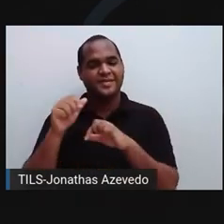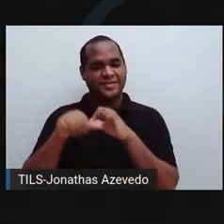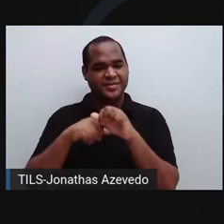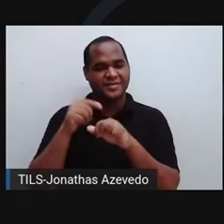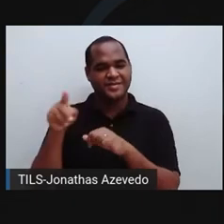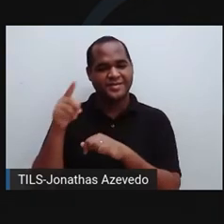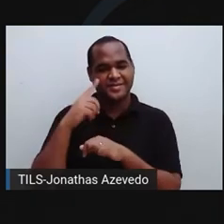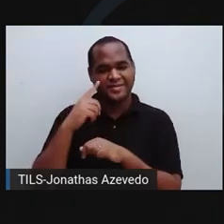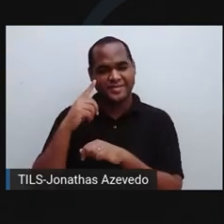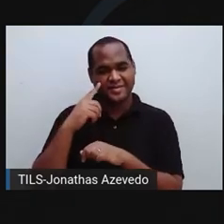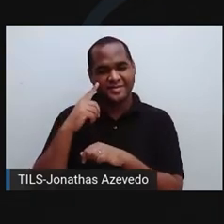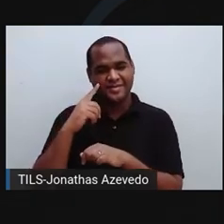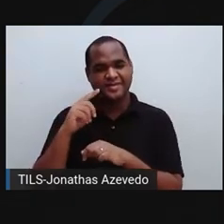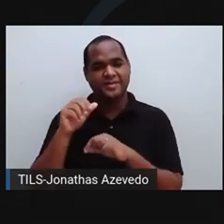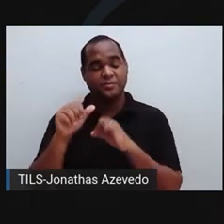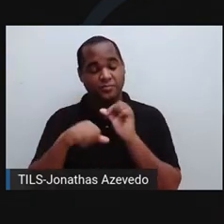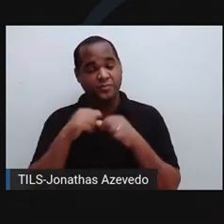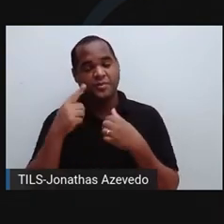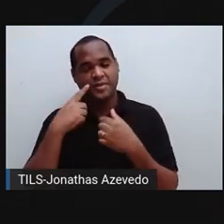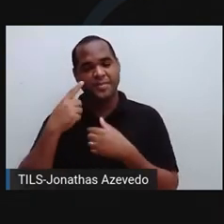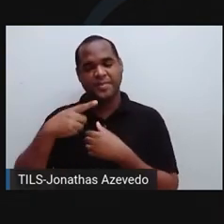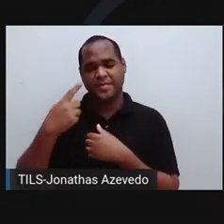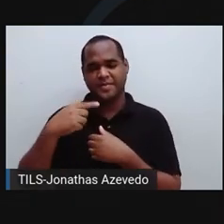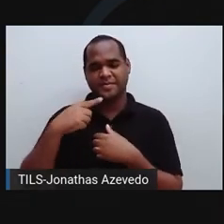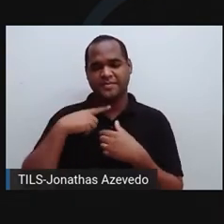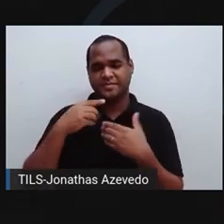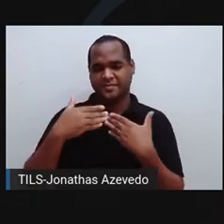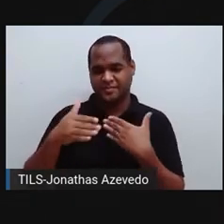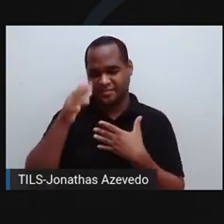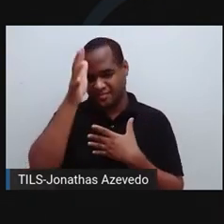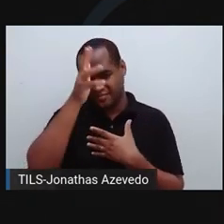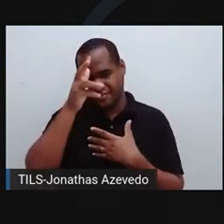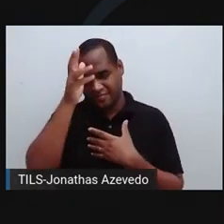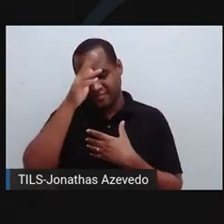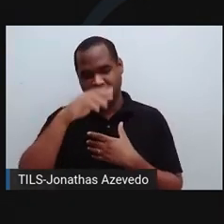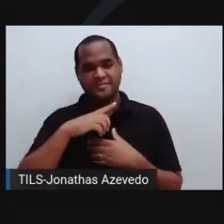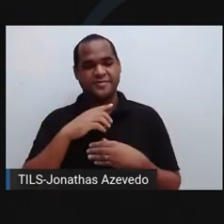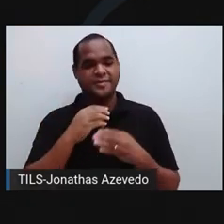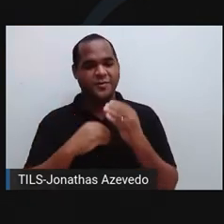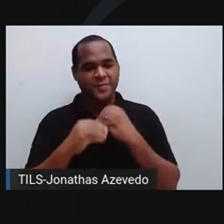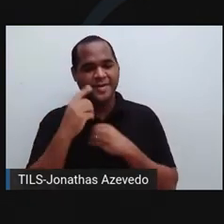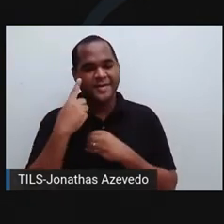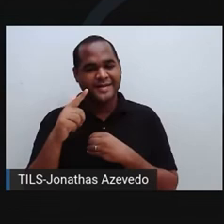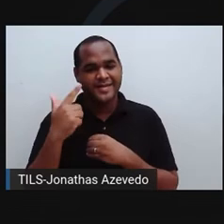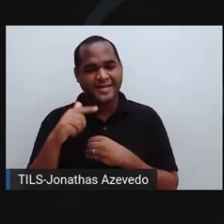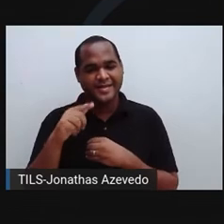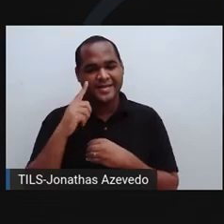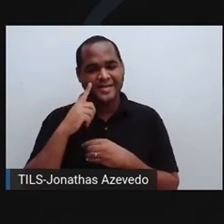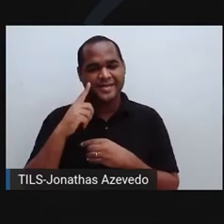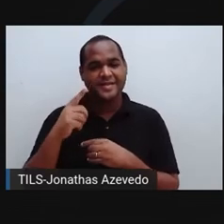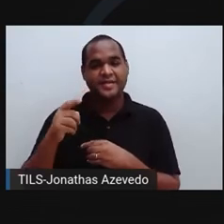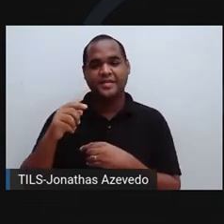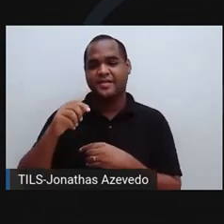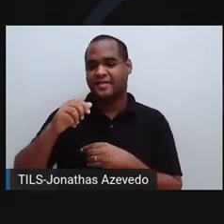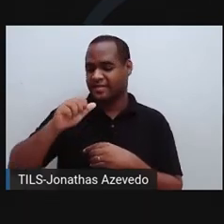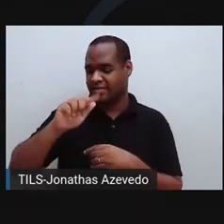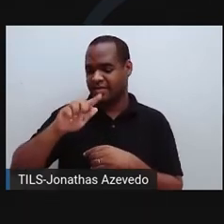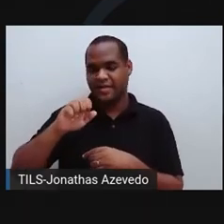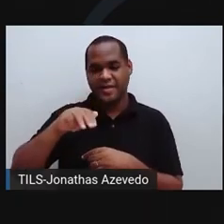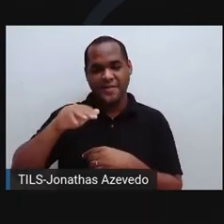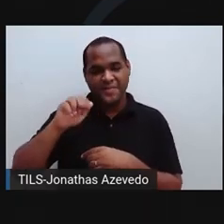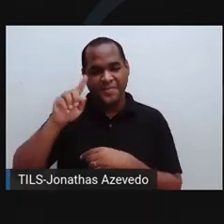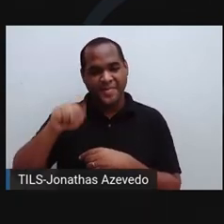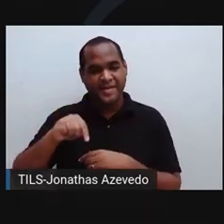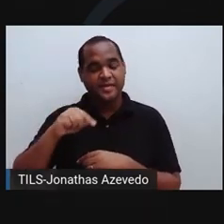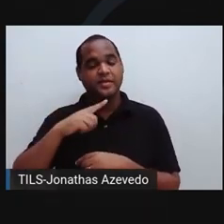de primeira ordem. Segue aí. A galinha virou comida de gambá. O gambá é o consumidor de segunda ordem. E o